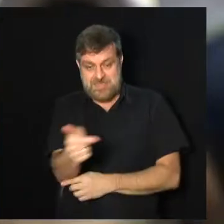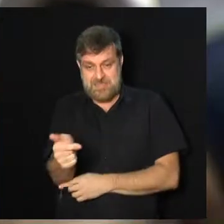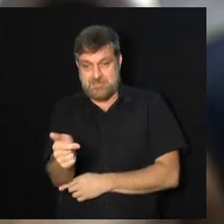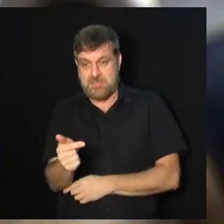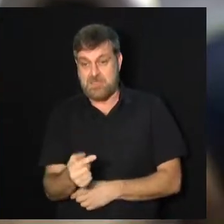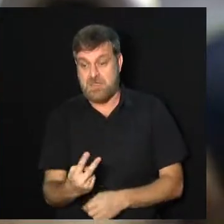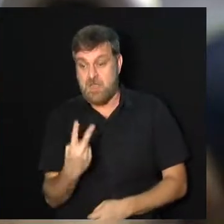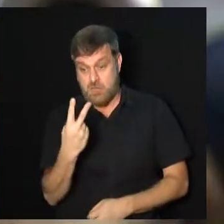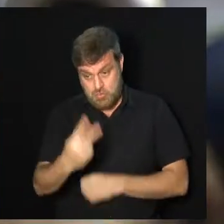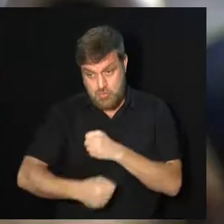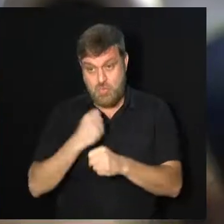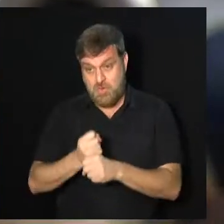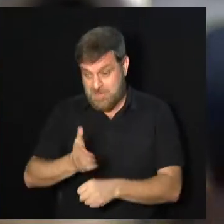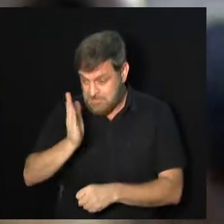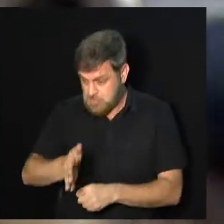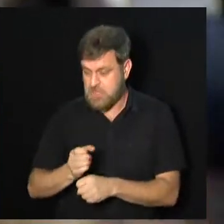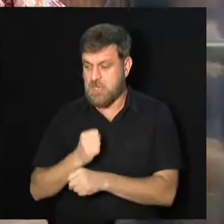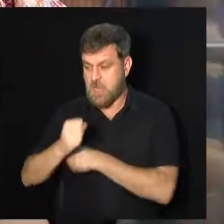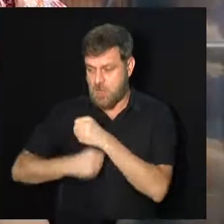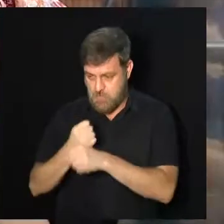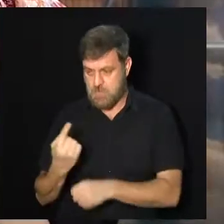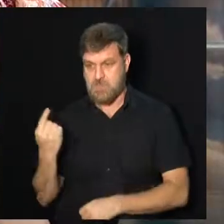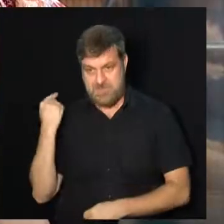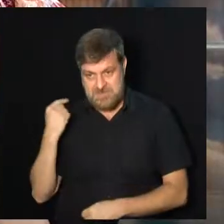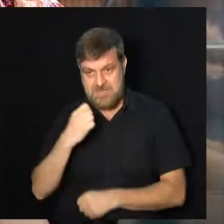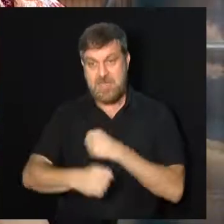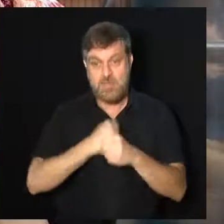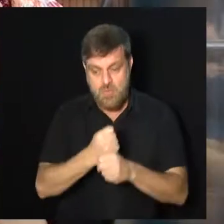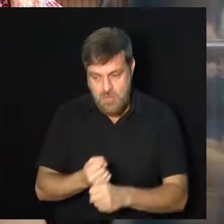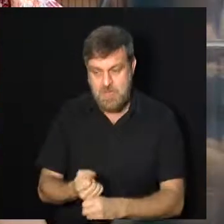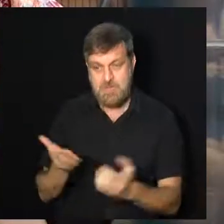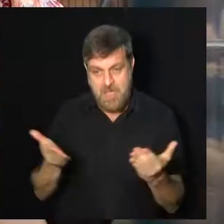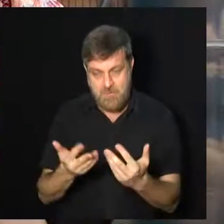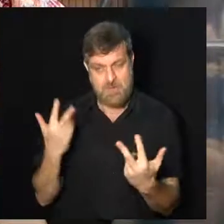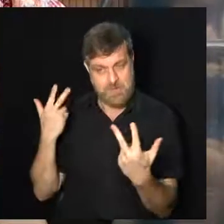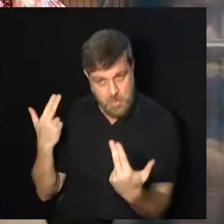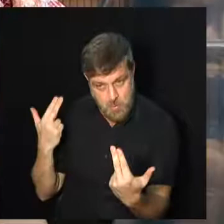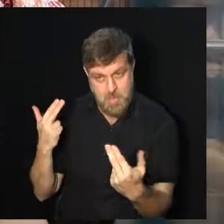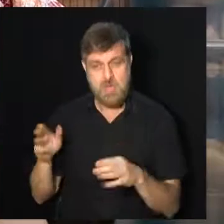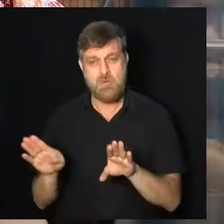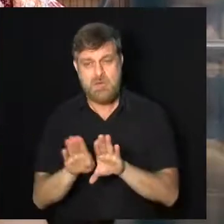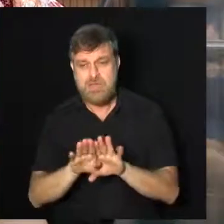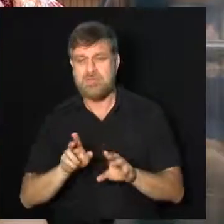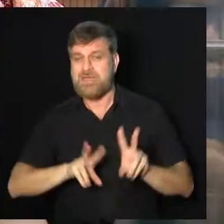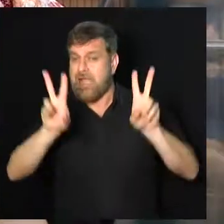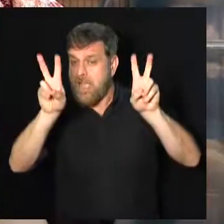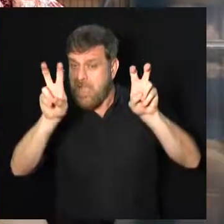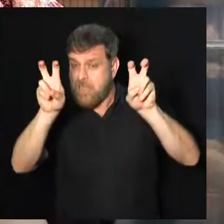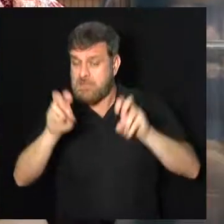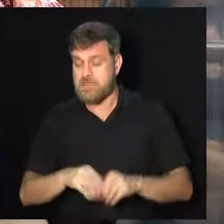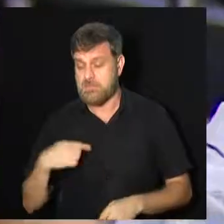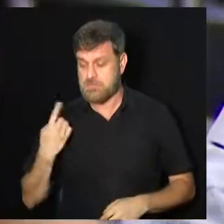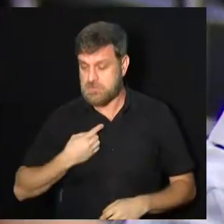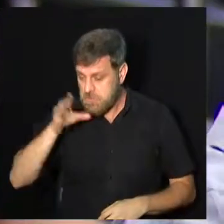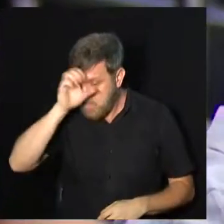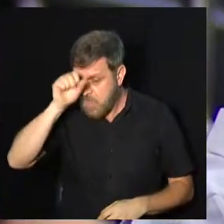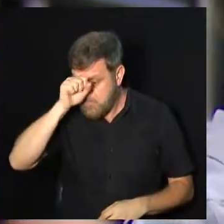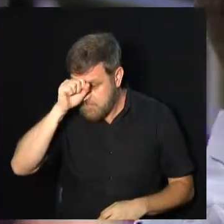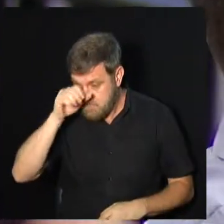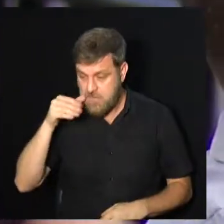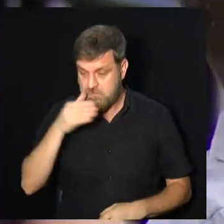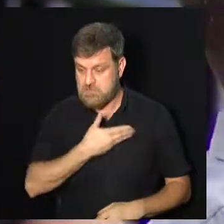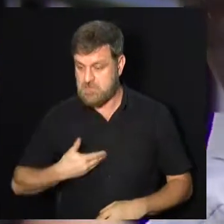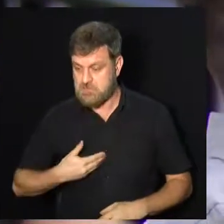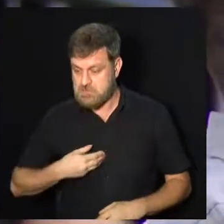é o 2º ano consecutivo que a gente consegue fazer essa semana do servidor aqui. E temas atuais sempre são importantes para atualizar o servidor,